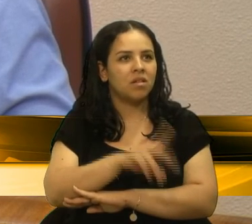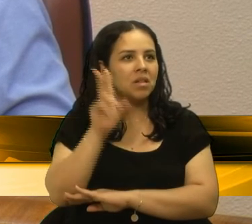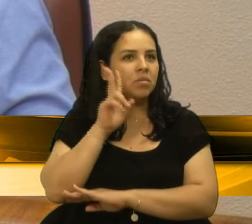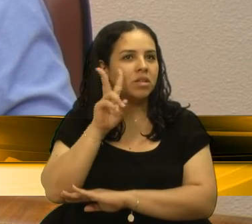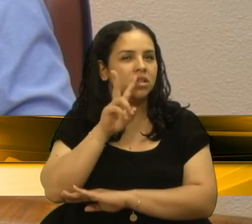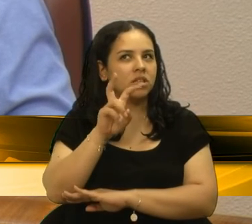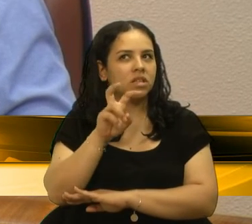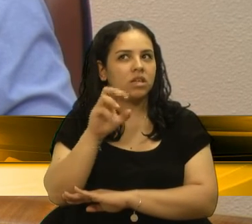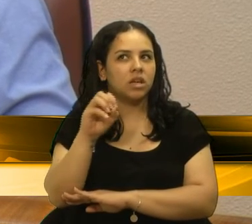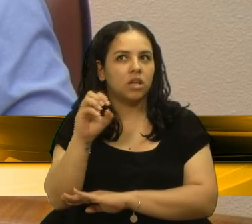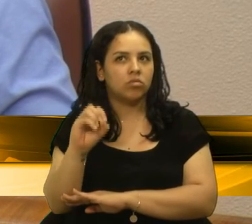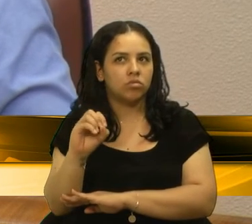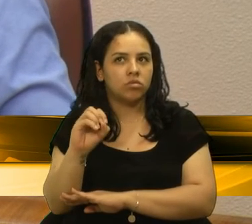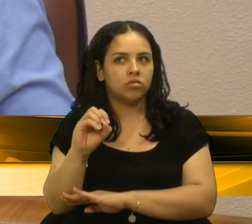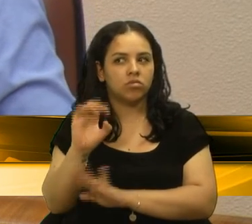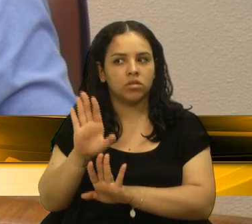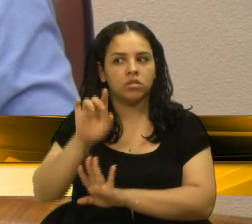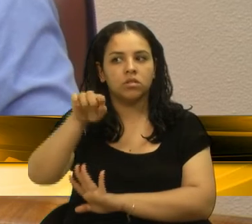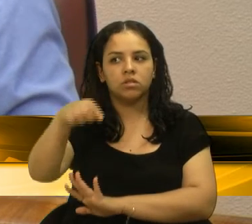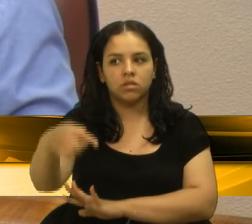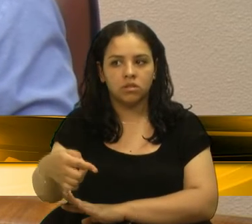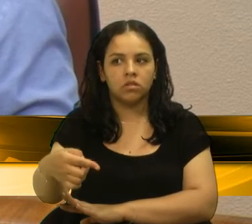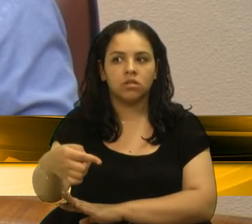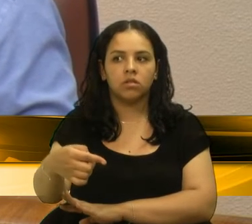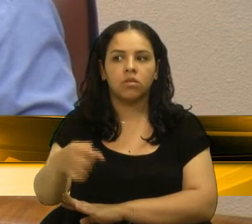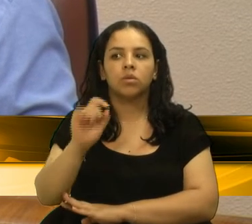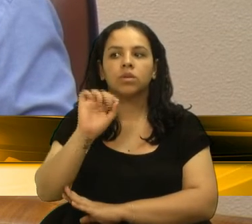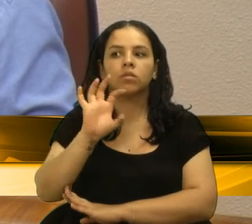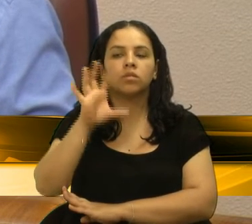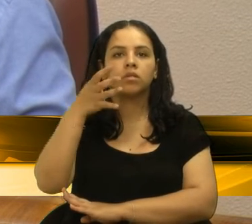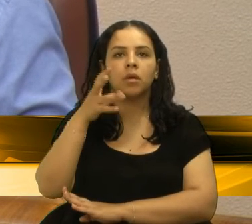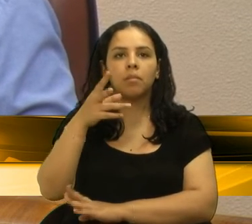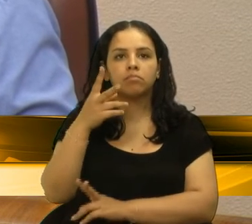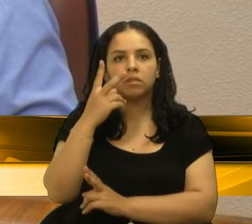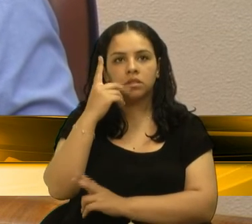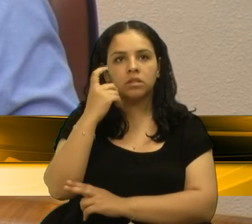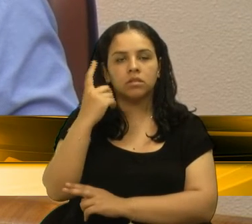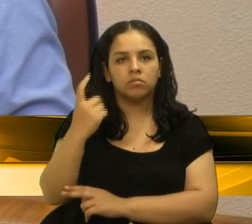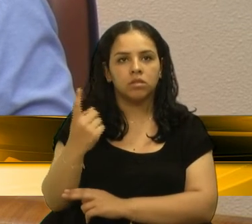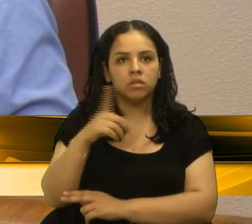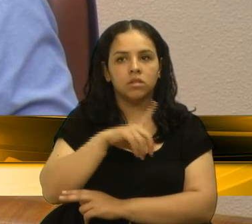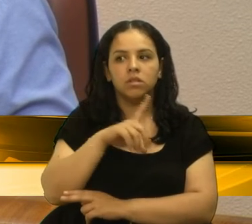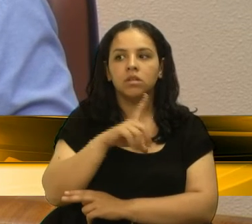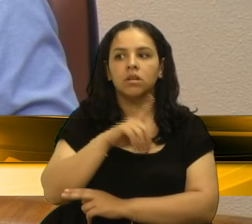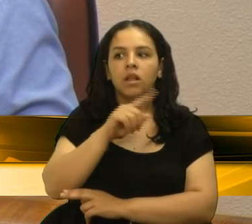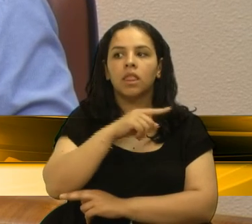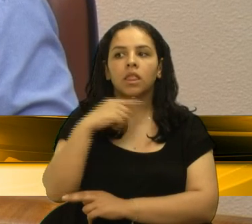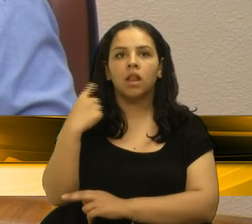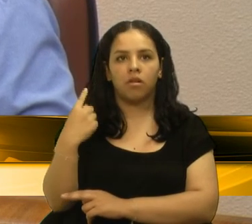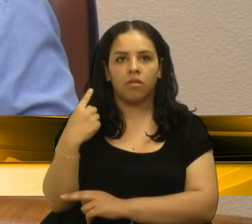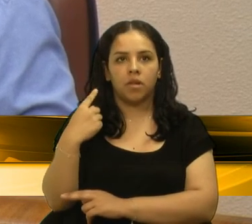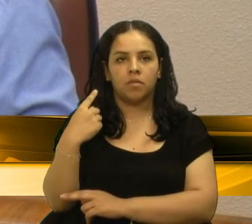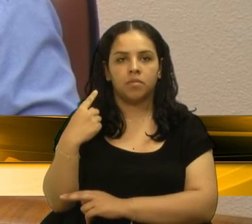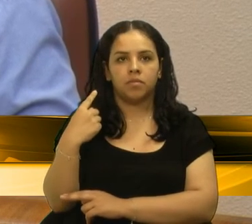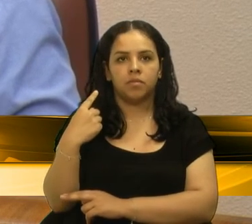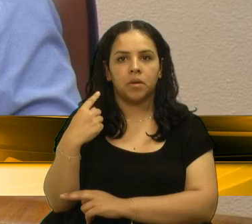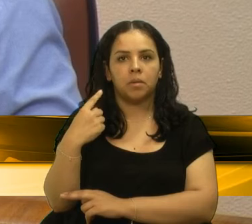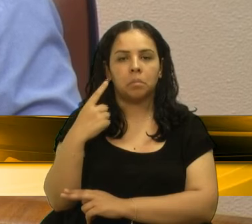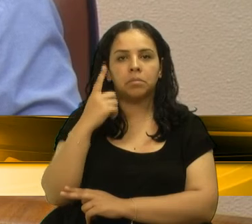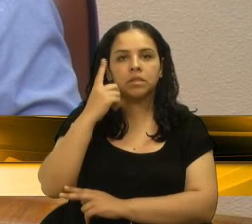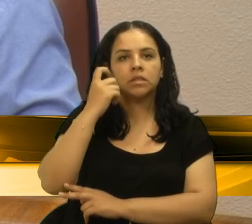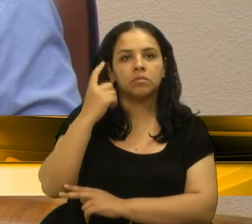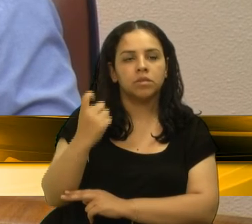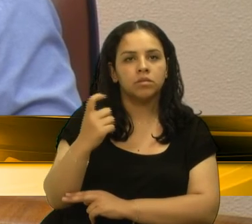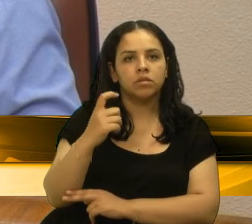ali. O que acontece? Obviamente, quando nós percebemos que haveria atraso na obra, quando nós percebemos que